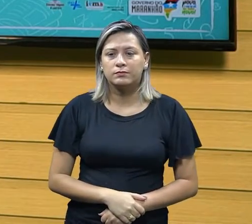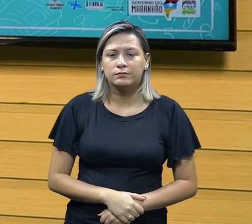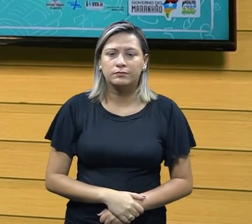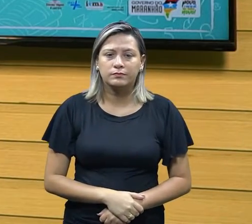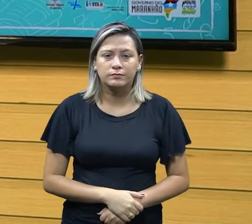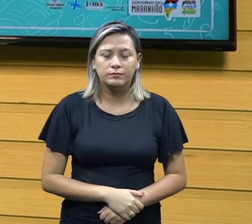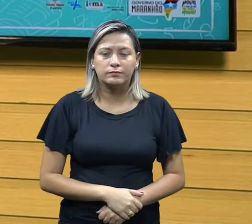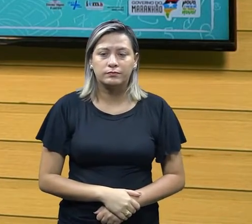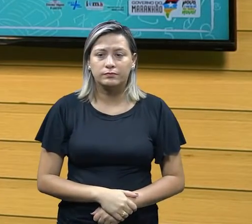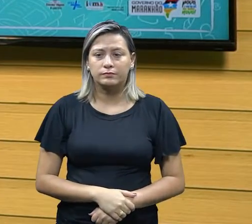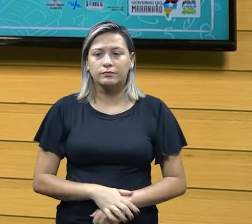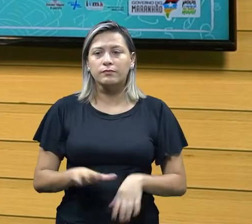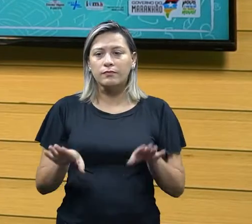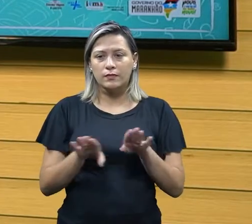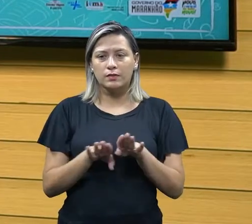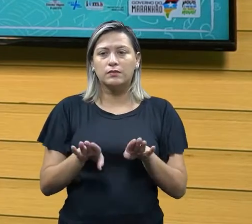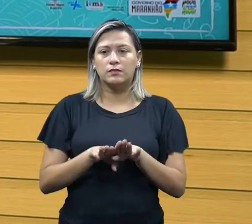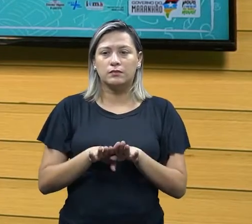ele